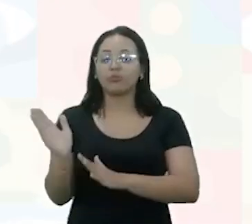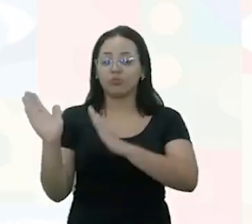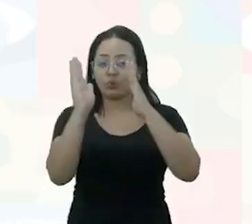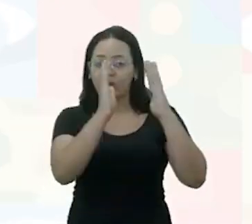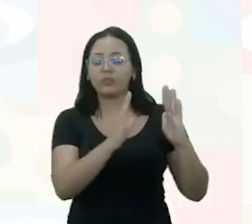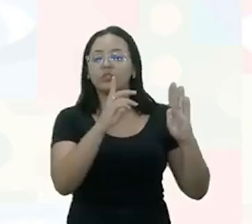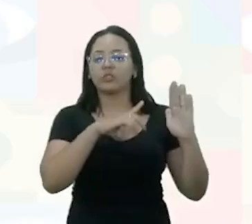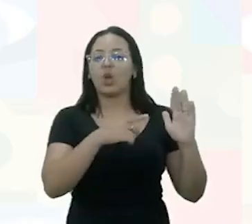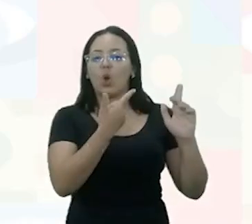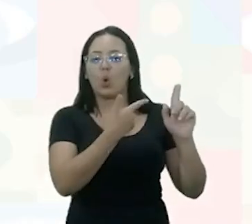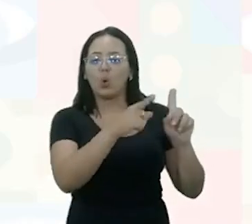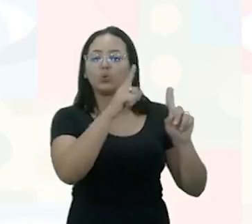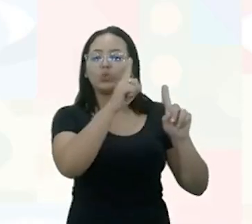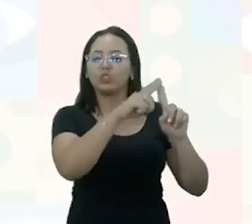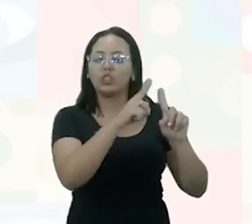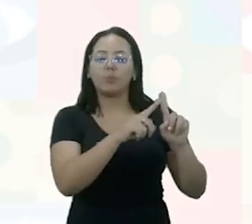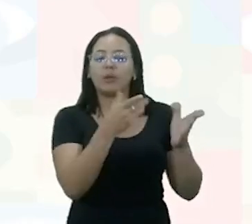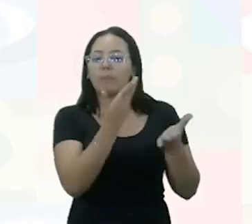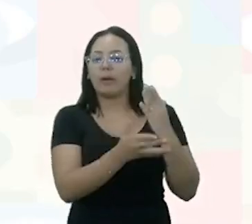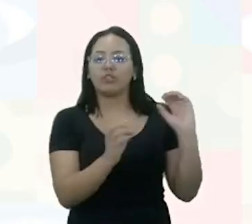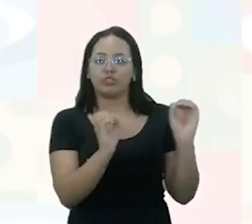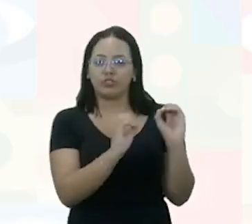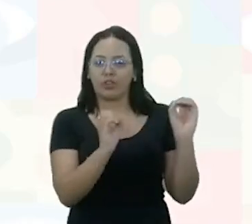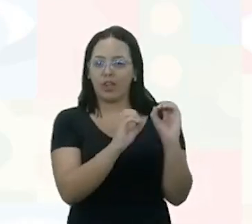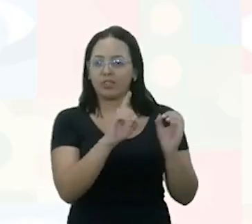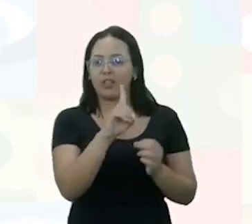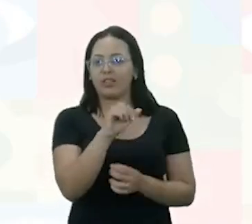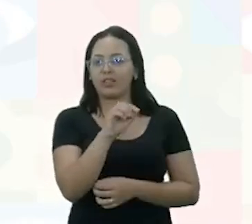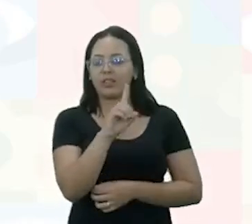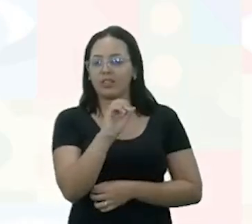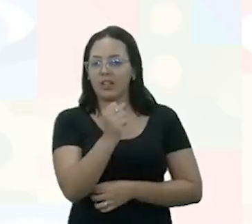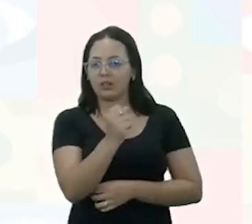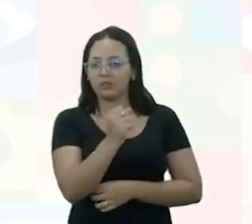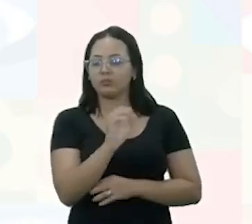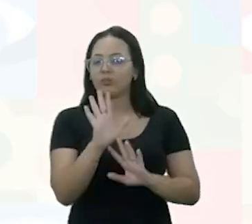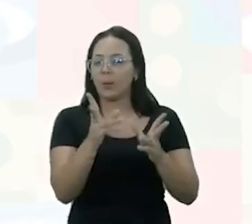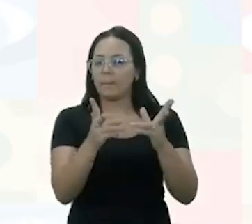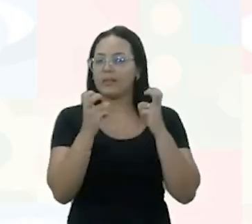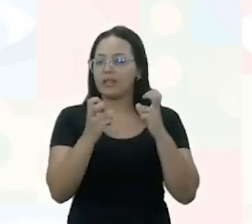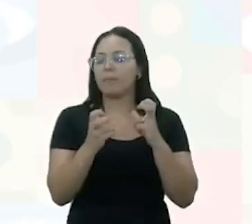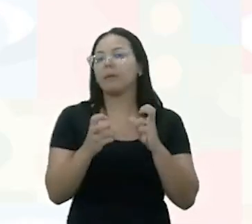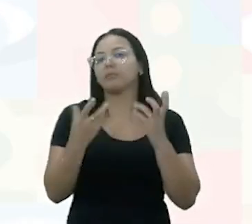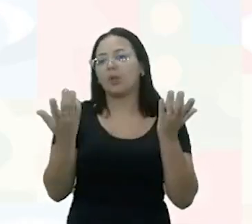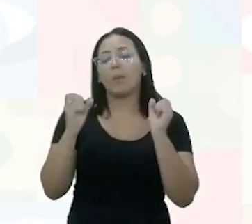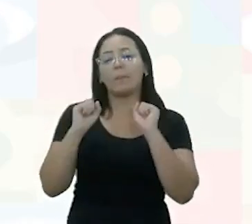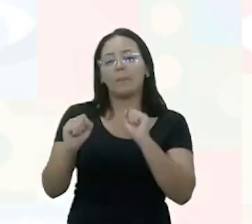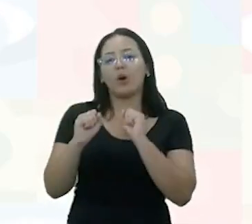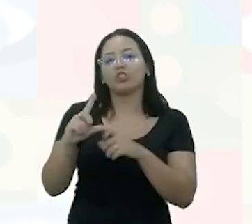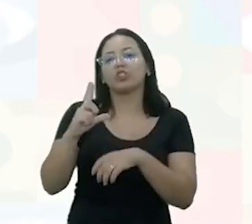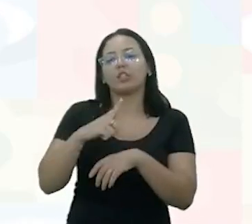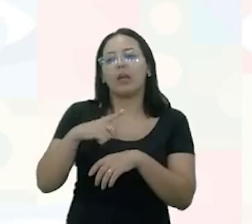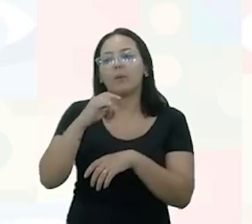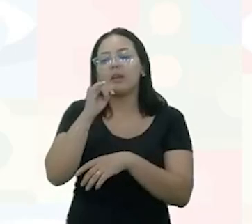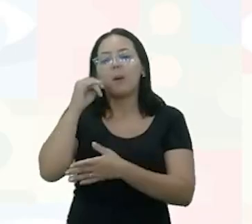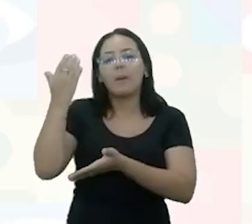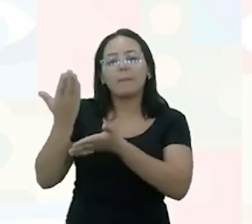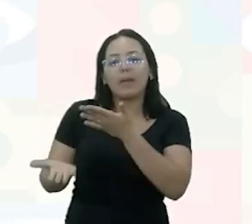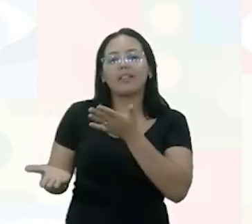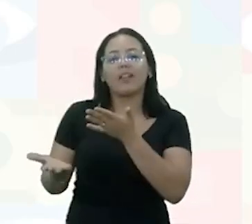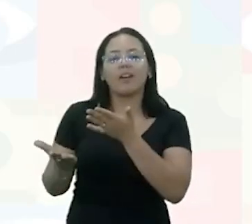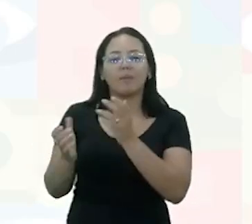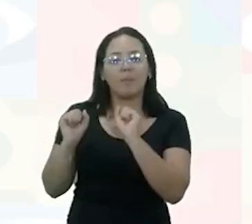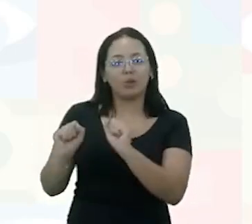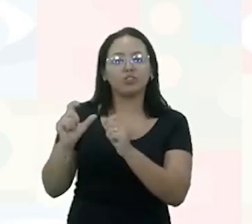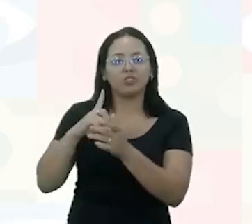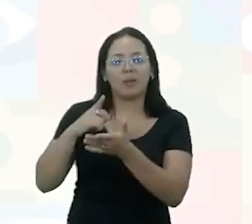de compressão que é sem perda de dados. Esse é um nome comum, mas acaba havendo uma perda, mas ela é ínfima.